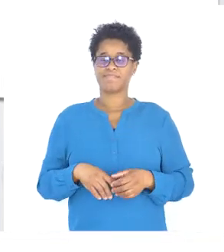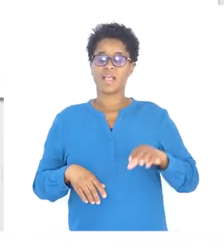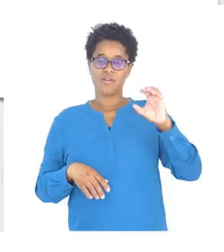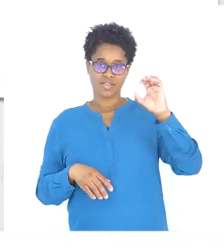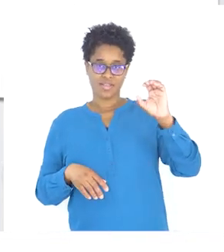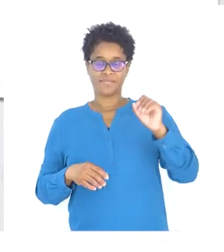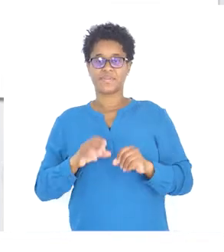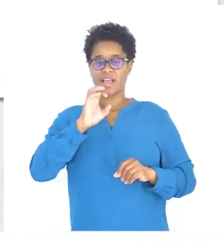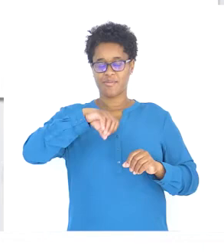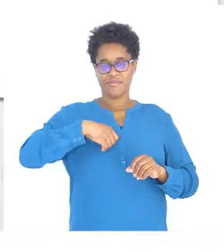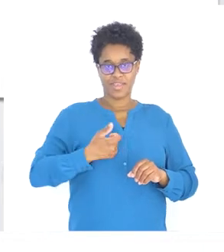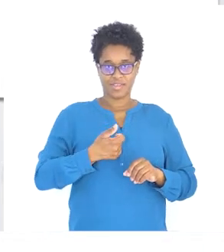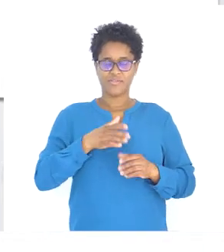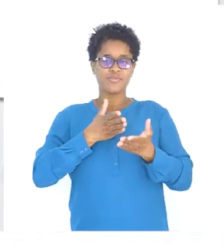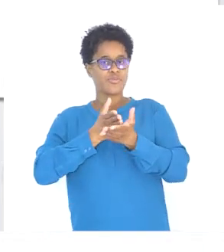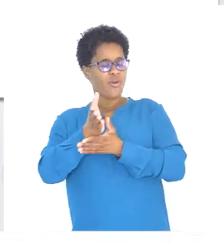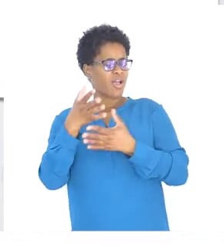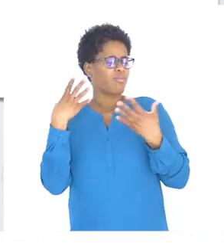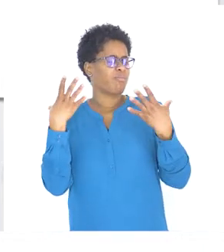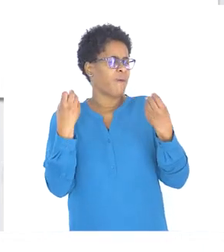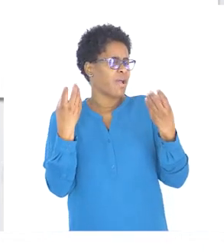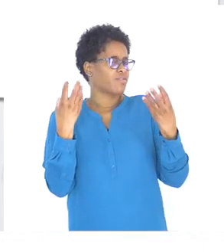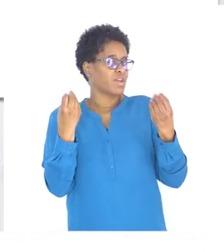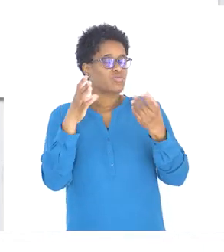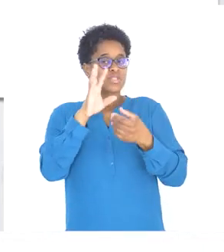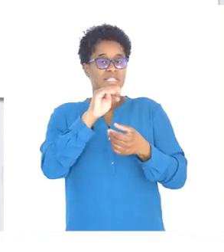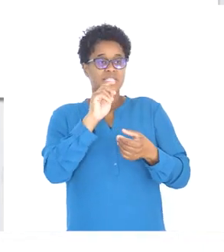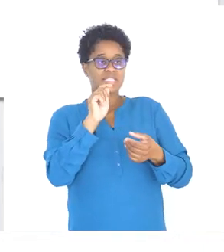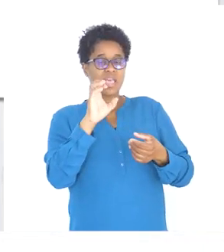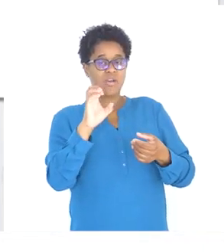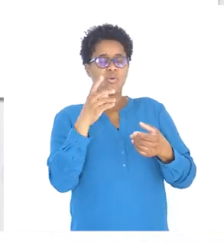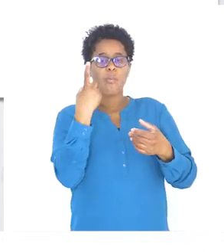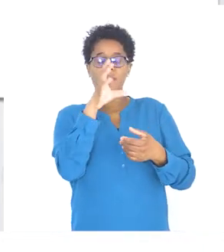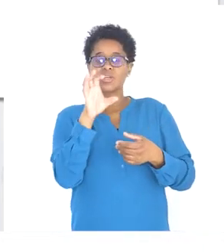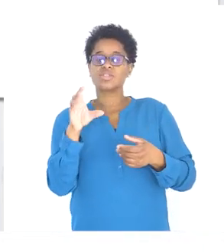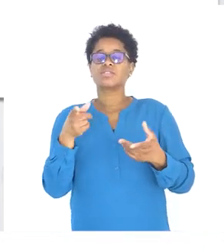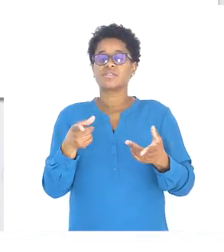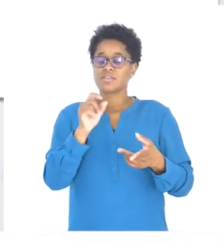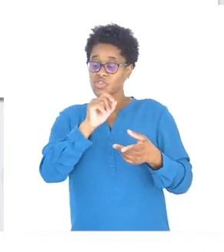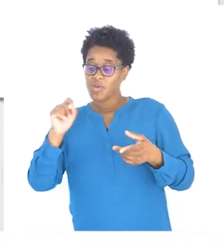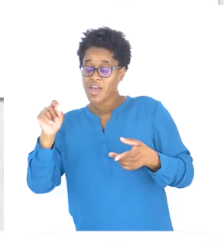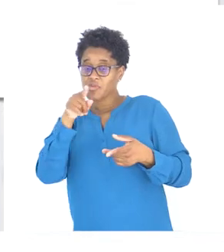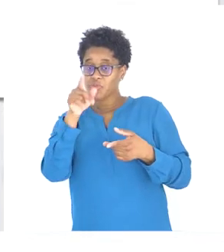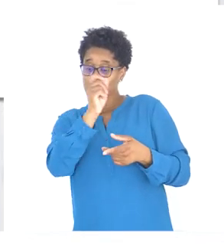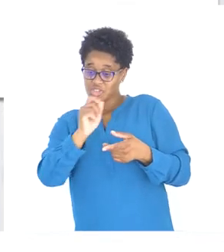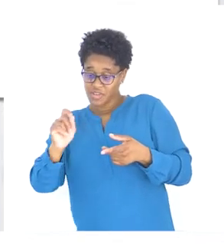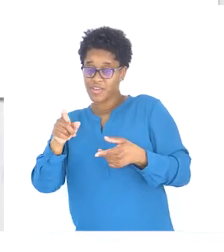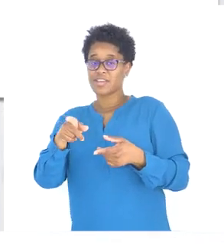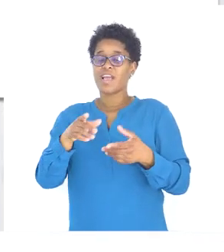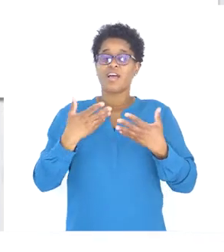C. Cabo Verde foi durante vários séculos um país de, para